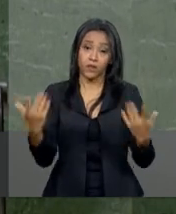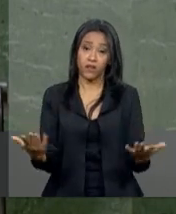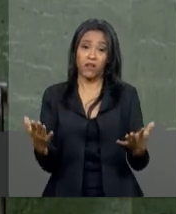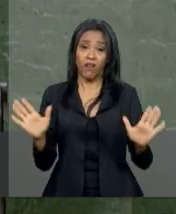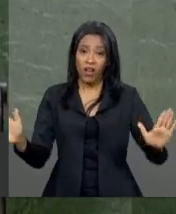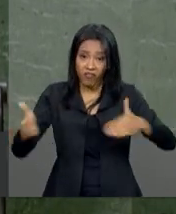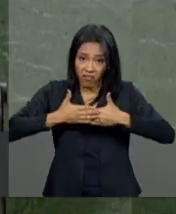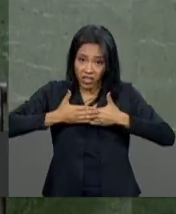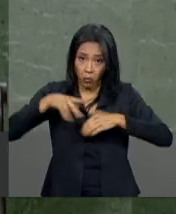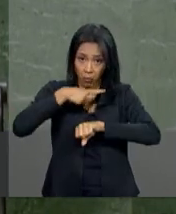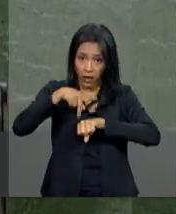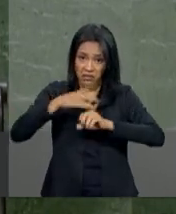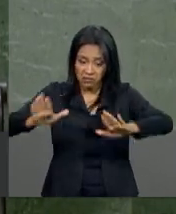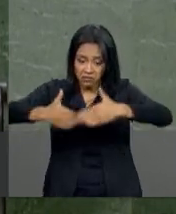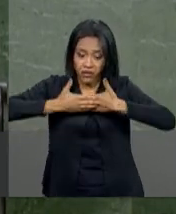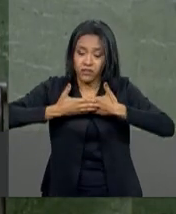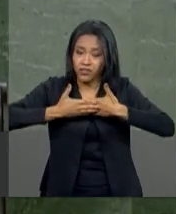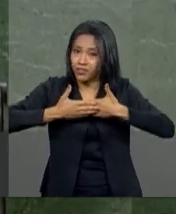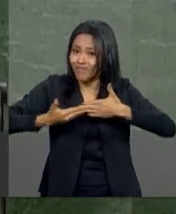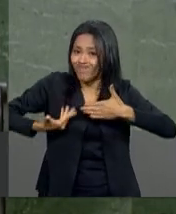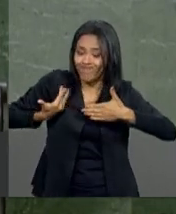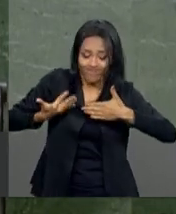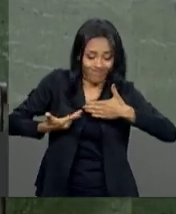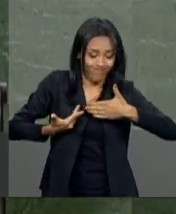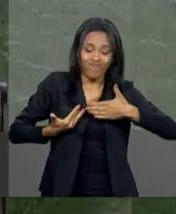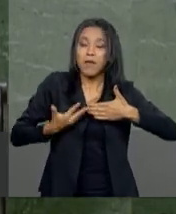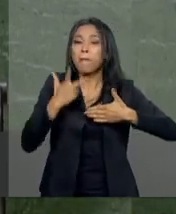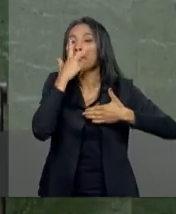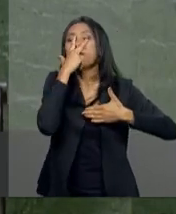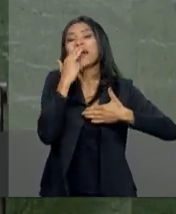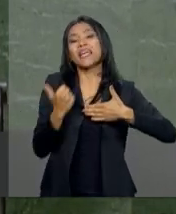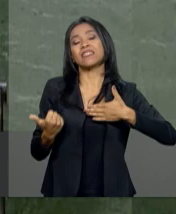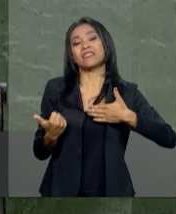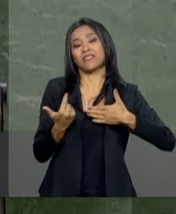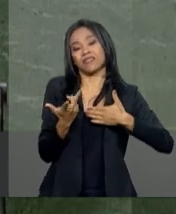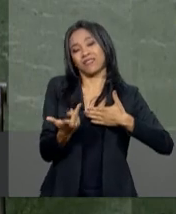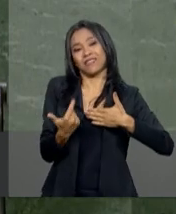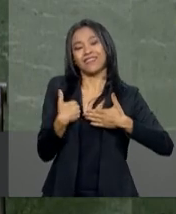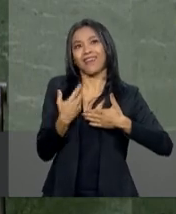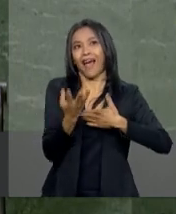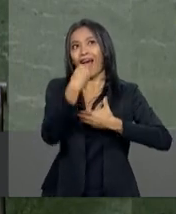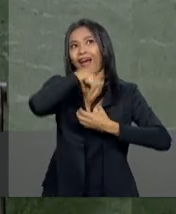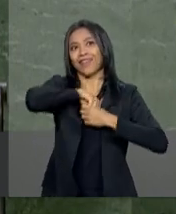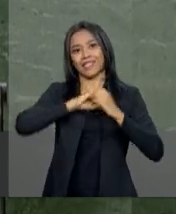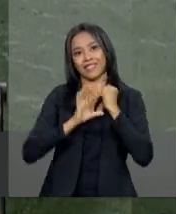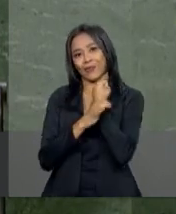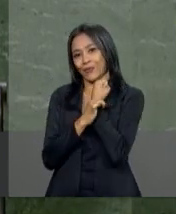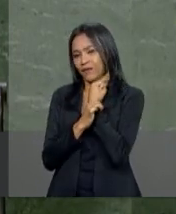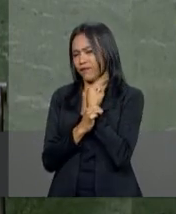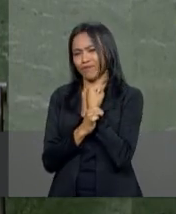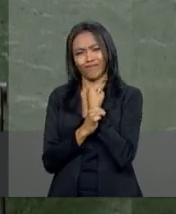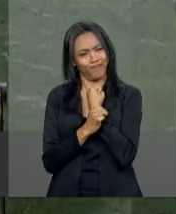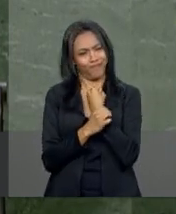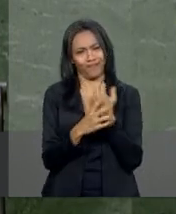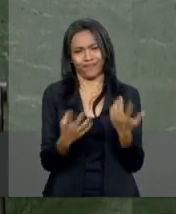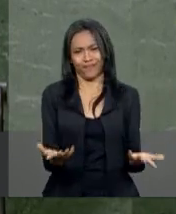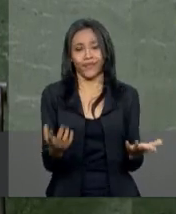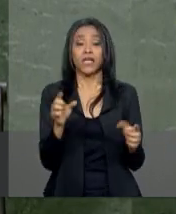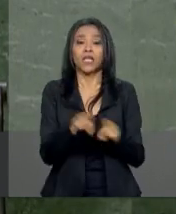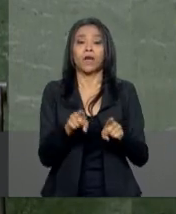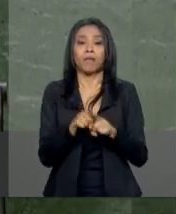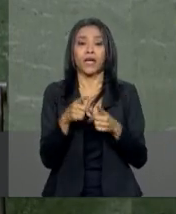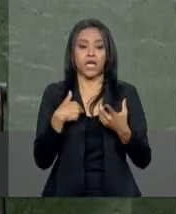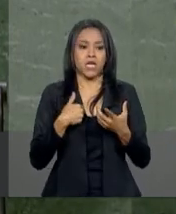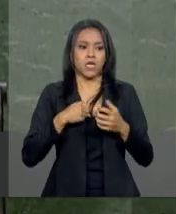até pode dar uma falsa sensação de segurança o protecionismo pode